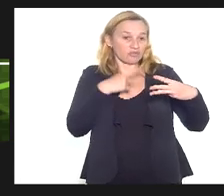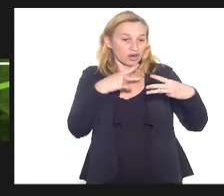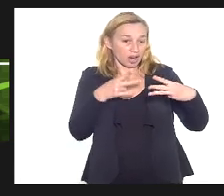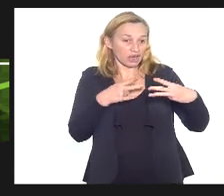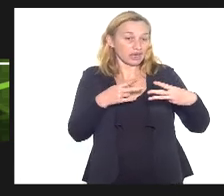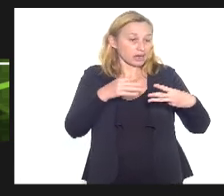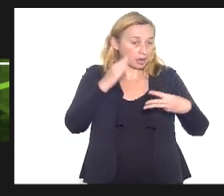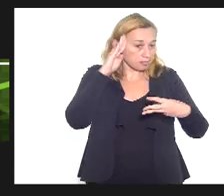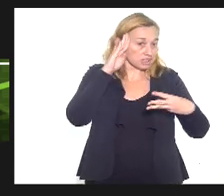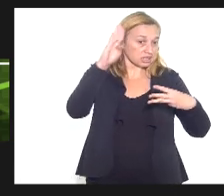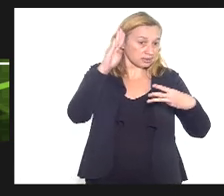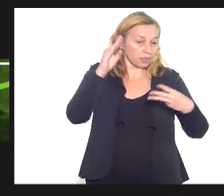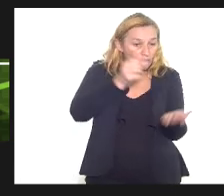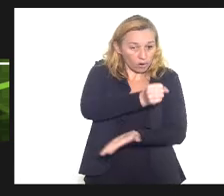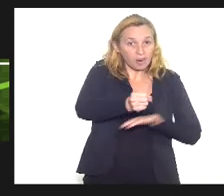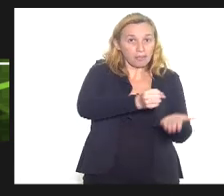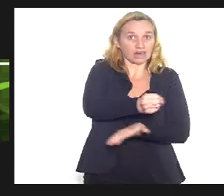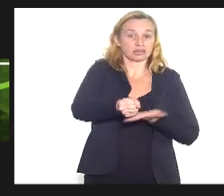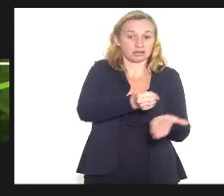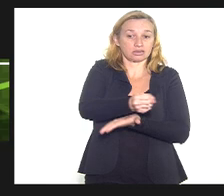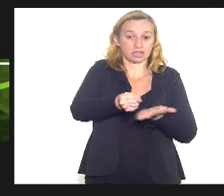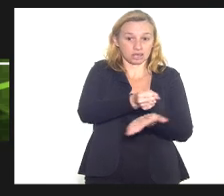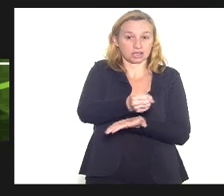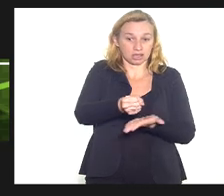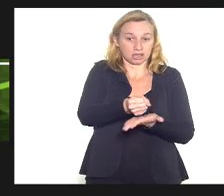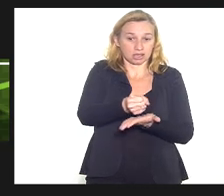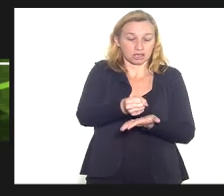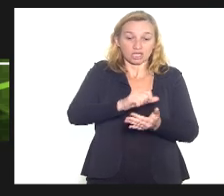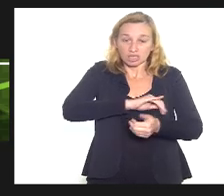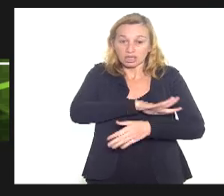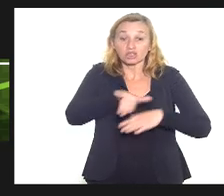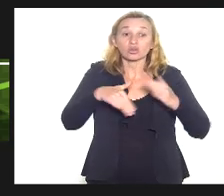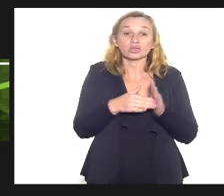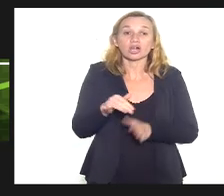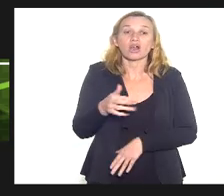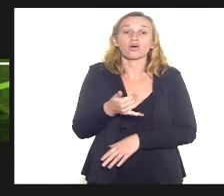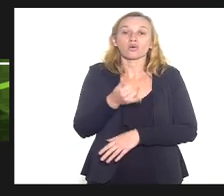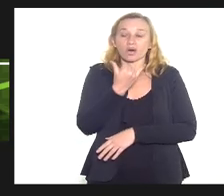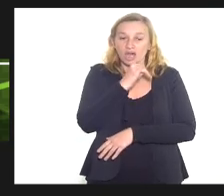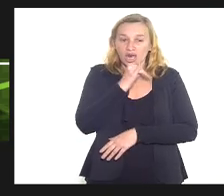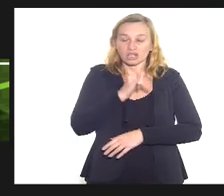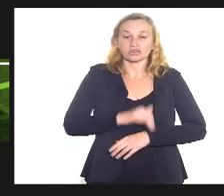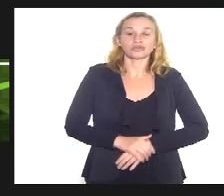são a base da Total Energy Foundation.